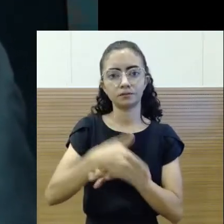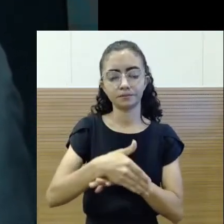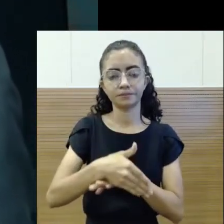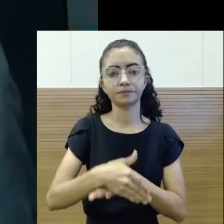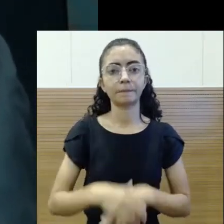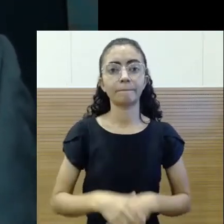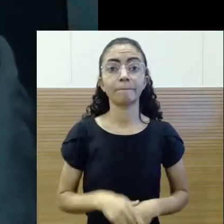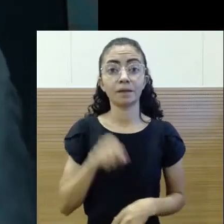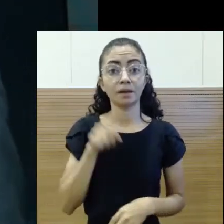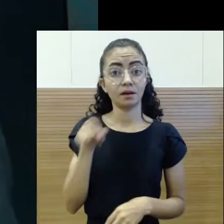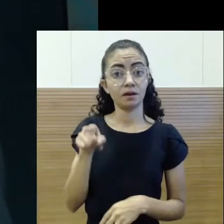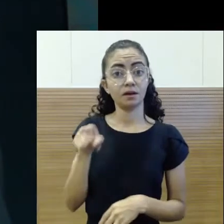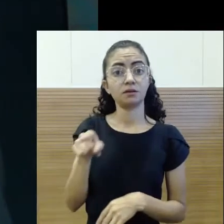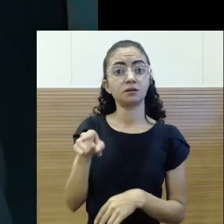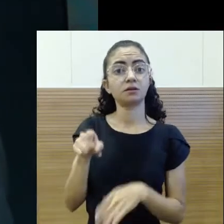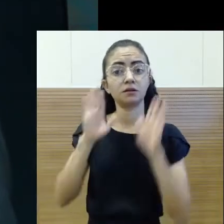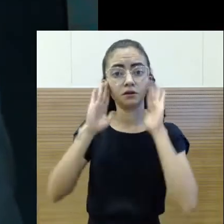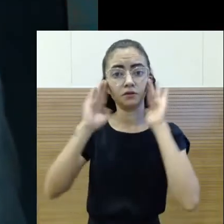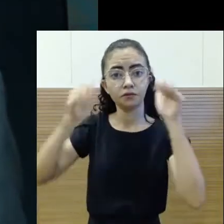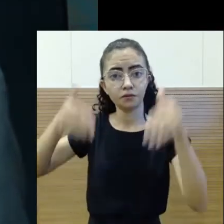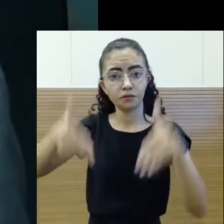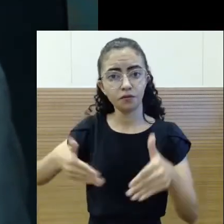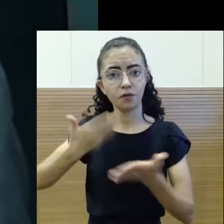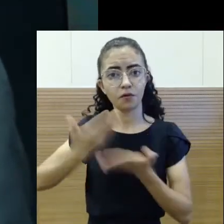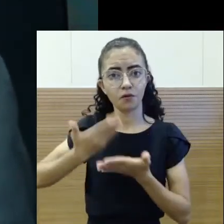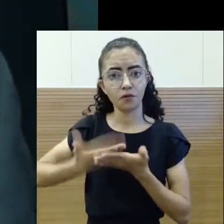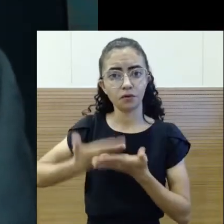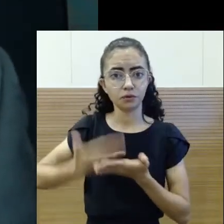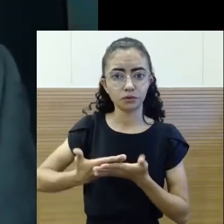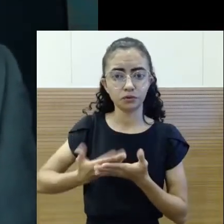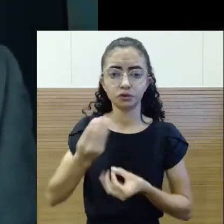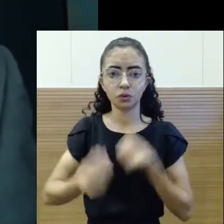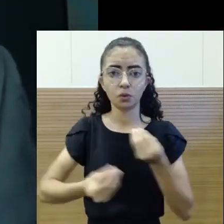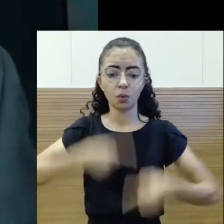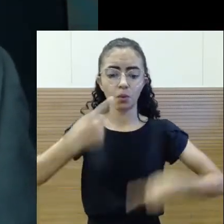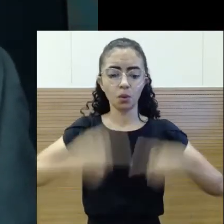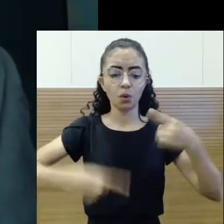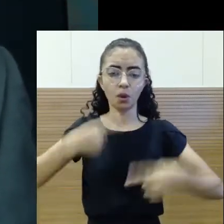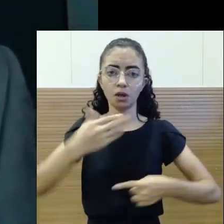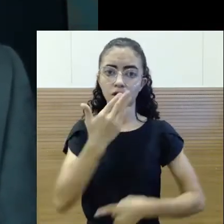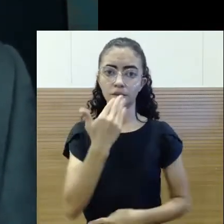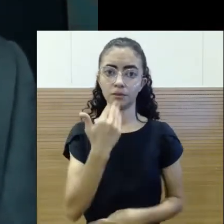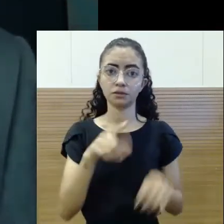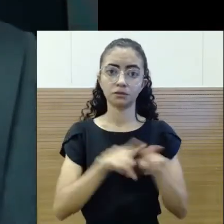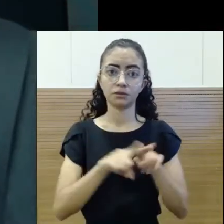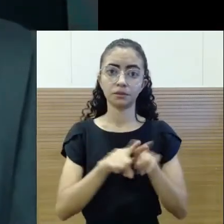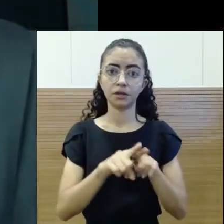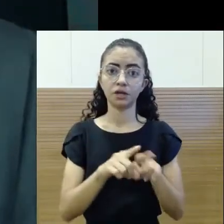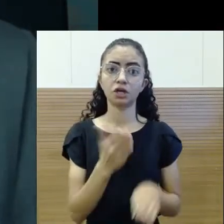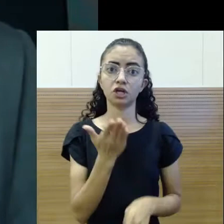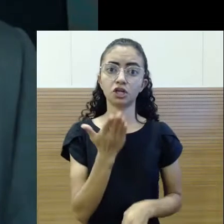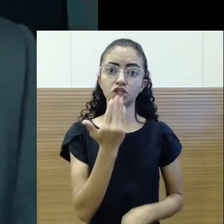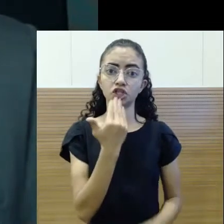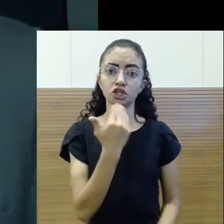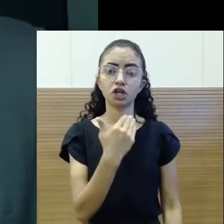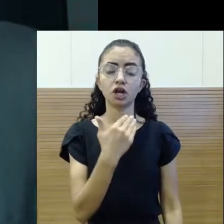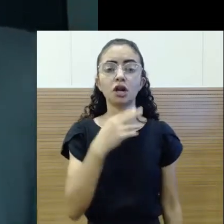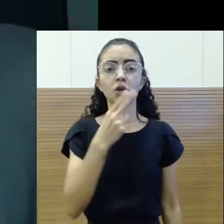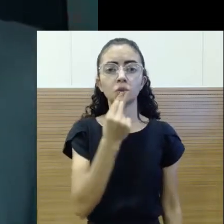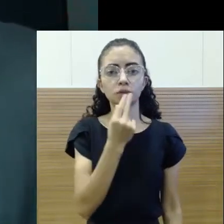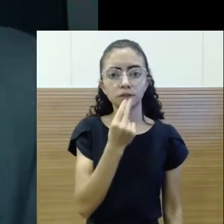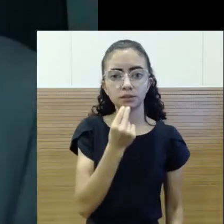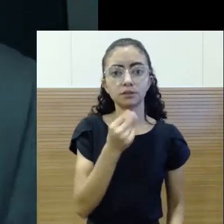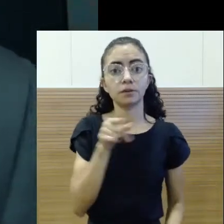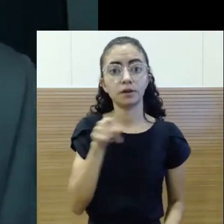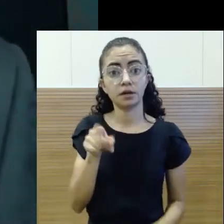é especialista em políticas internacionais de alimentação e nutrição. É membro do Núcleo